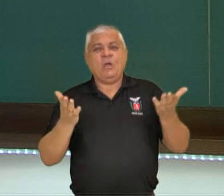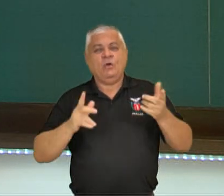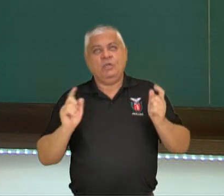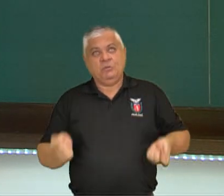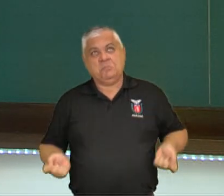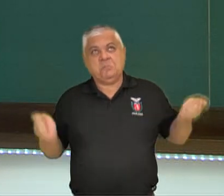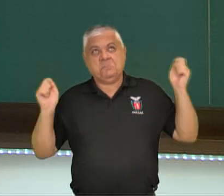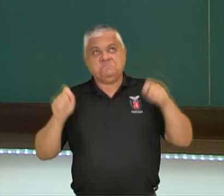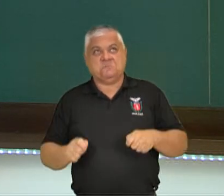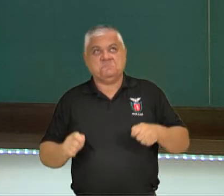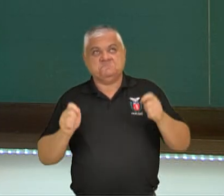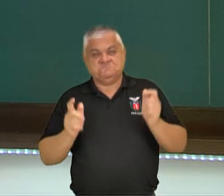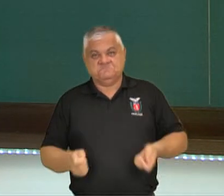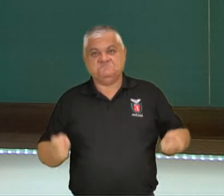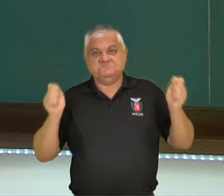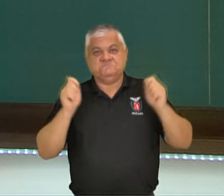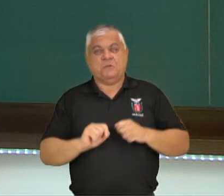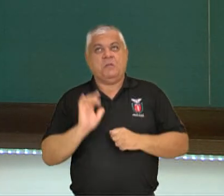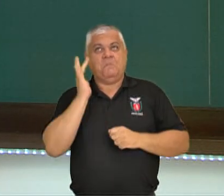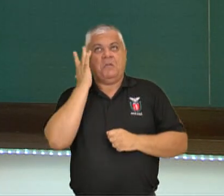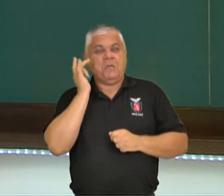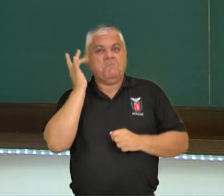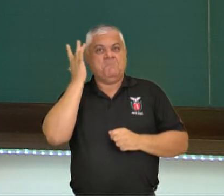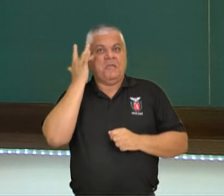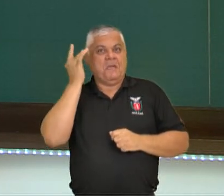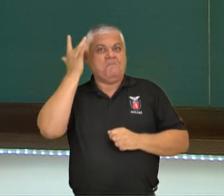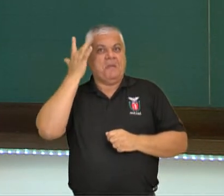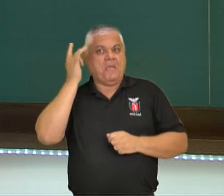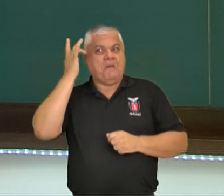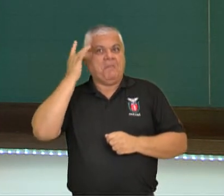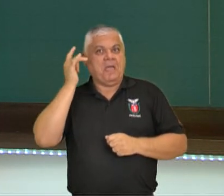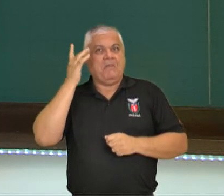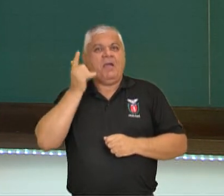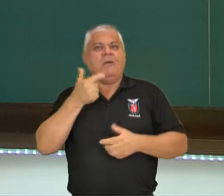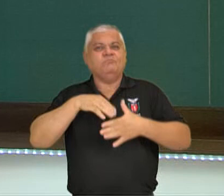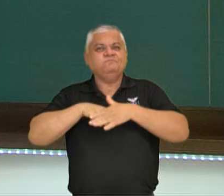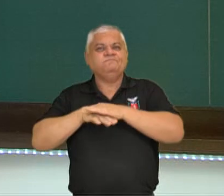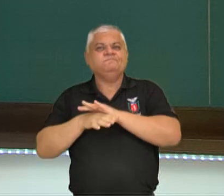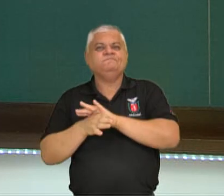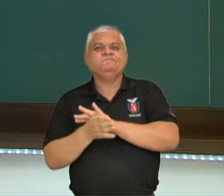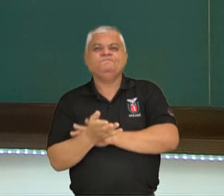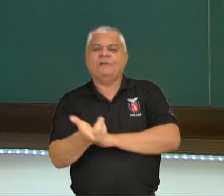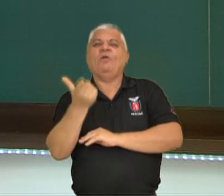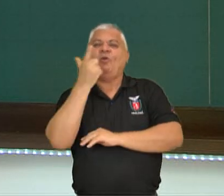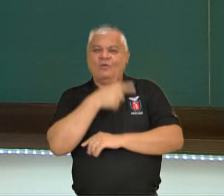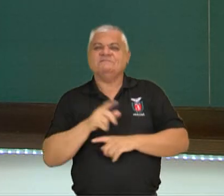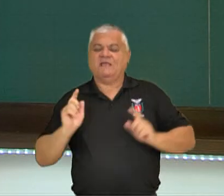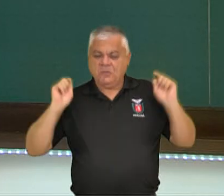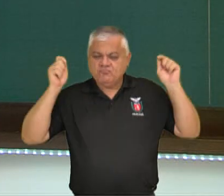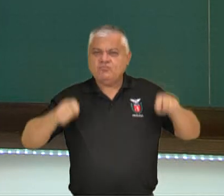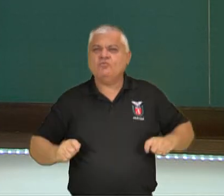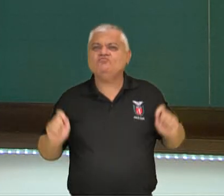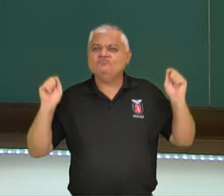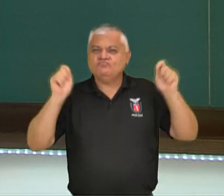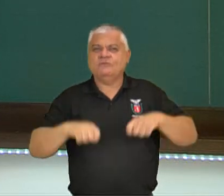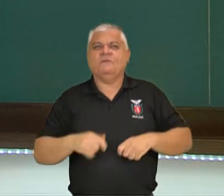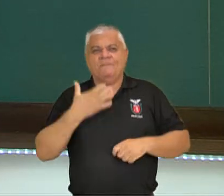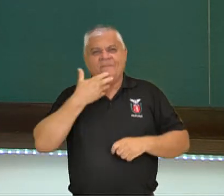desse jeito, depois de bastante treino, com certeza ele vai conseguir fazer um salto um pouquinho melhor,